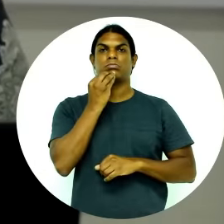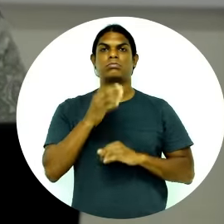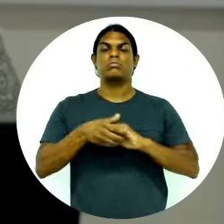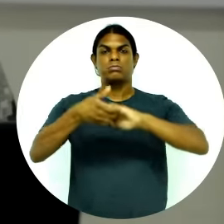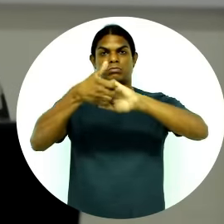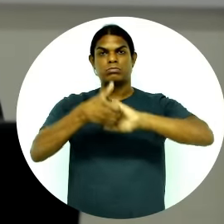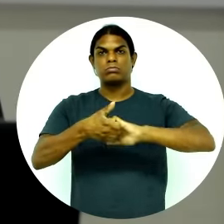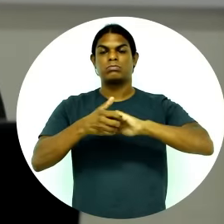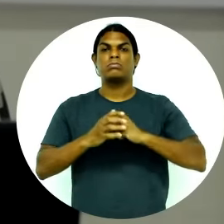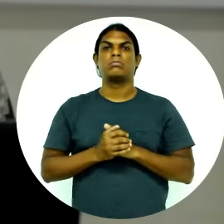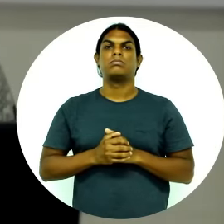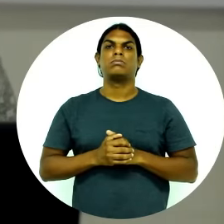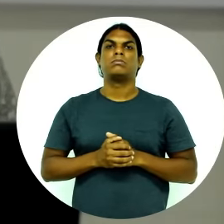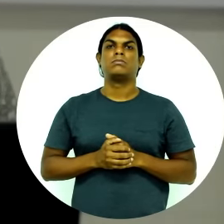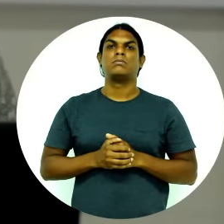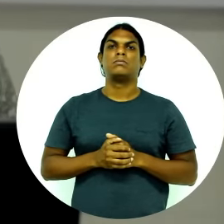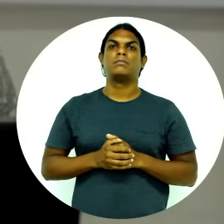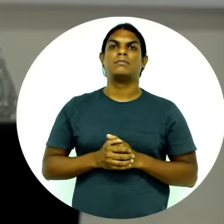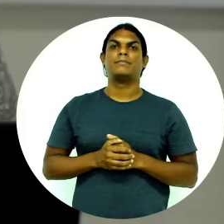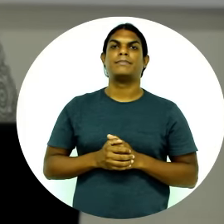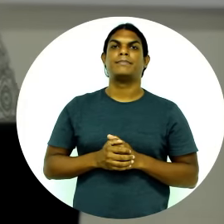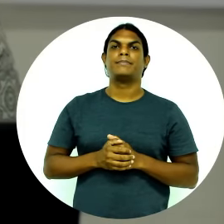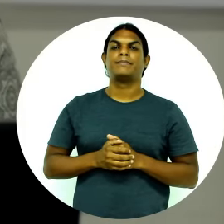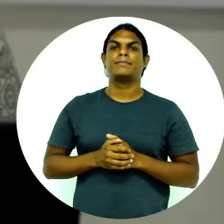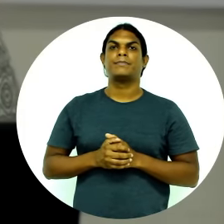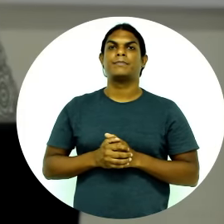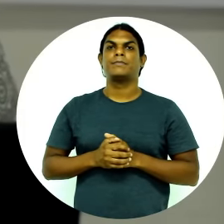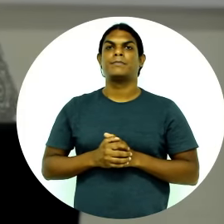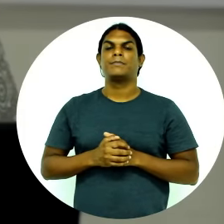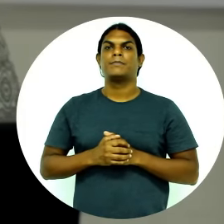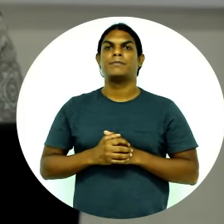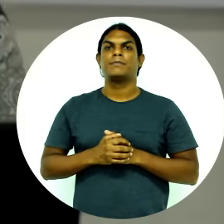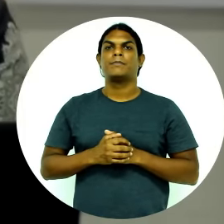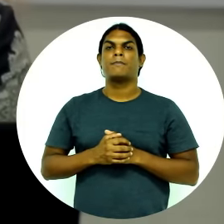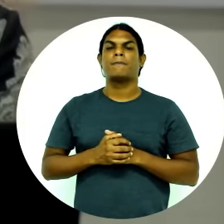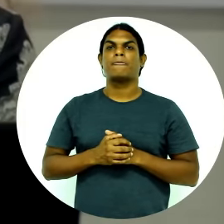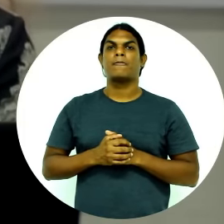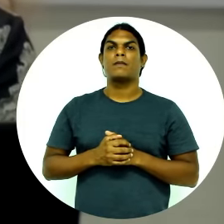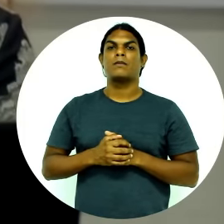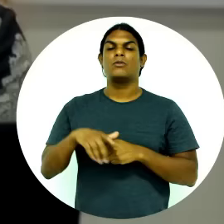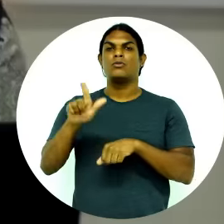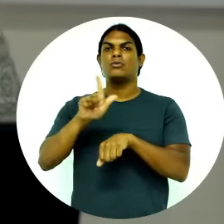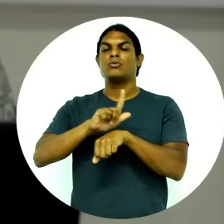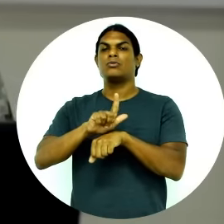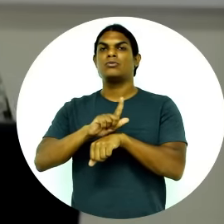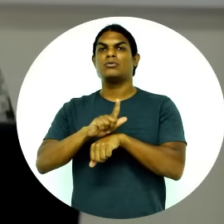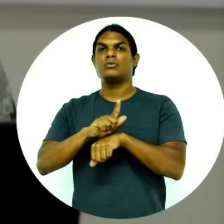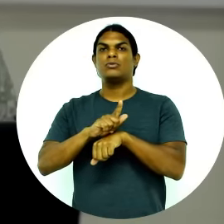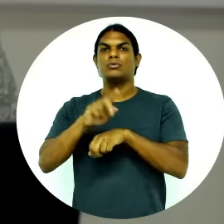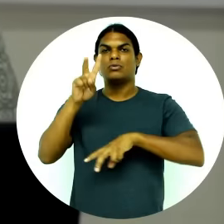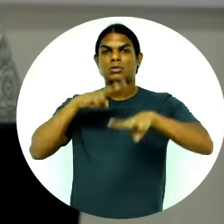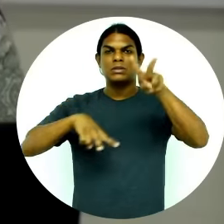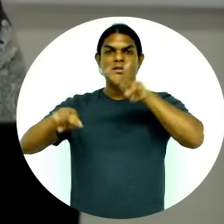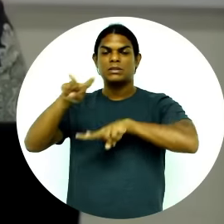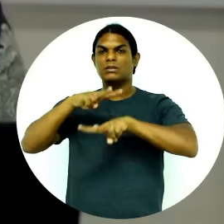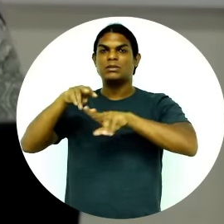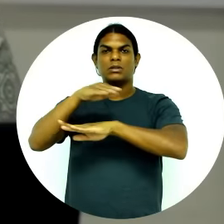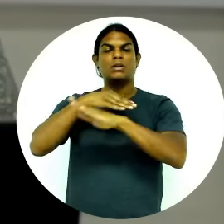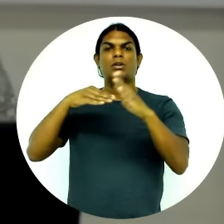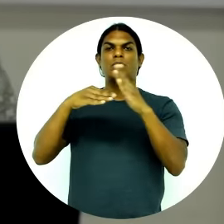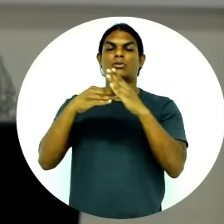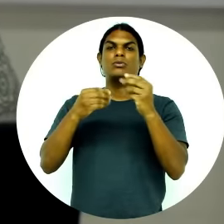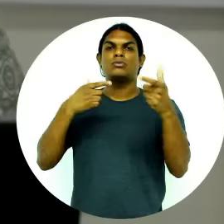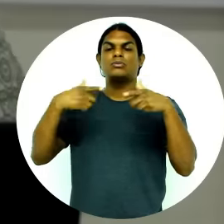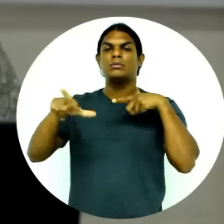Vantagens e desvantagens. Vantagem: evita o efeito de generalização da avaliação, tira a